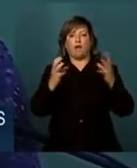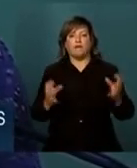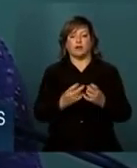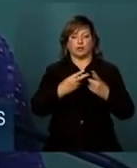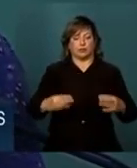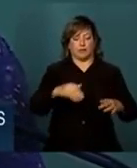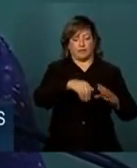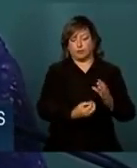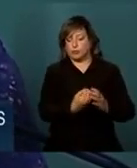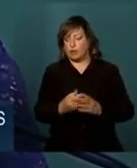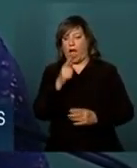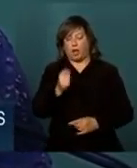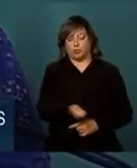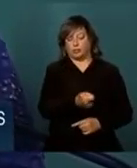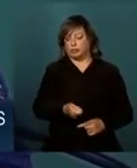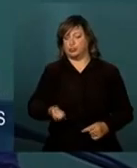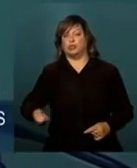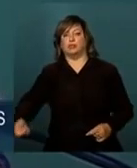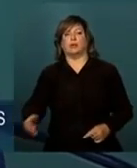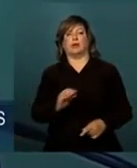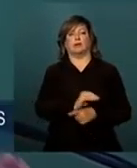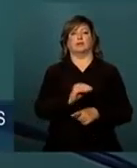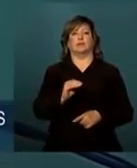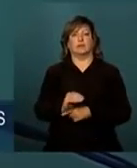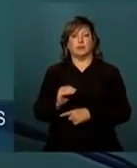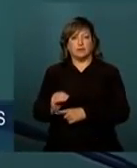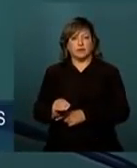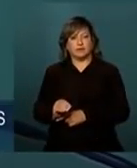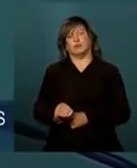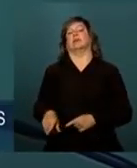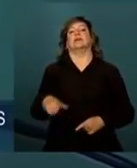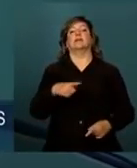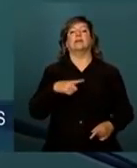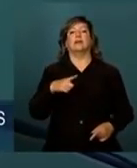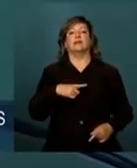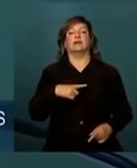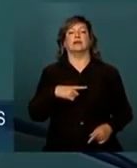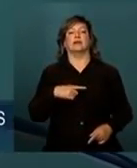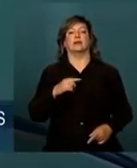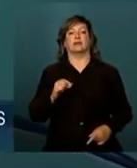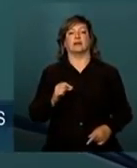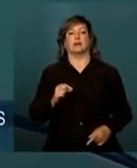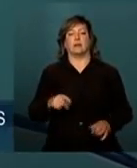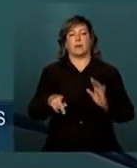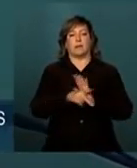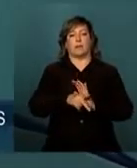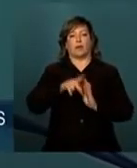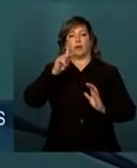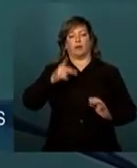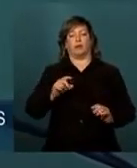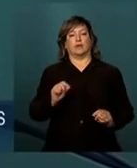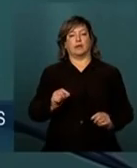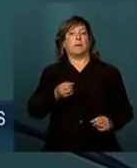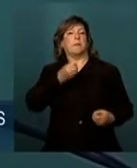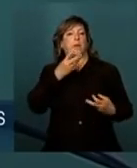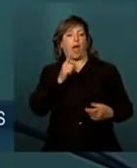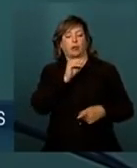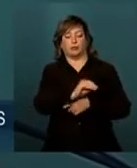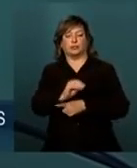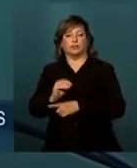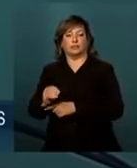alimentos e se permite ao agricultor uma certa autonomia